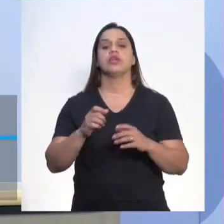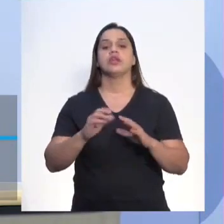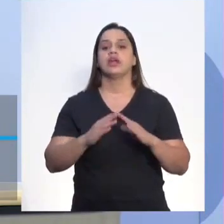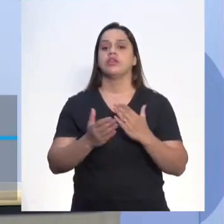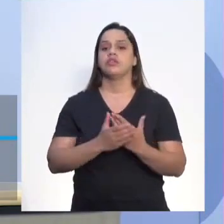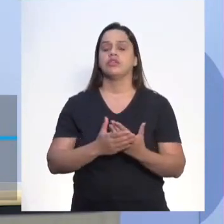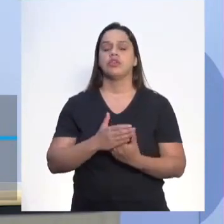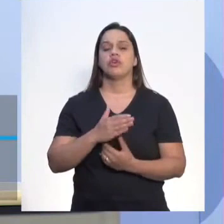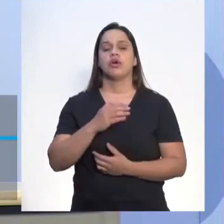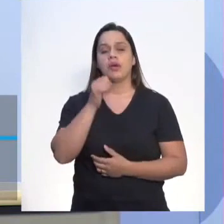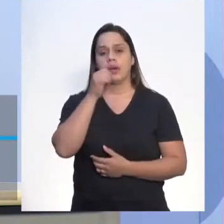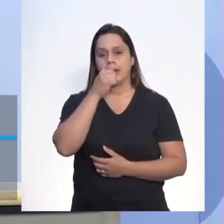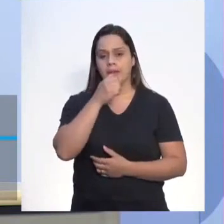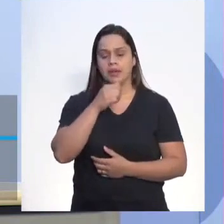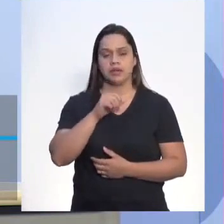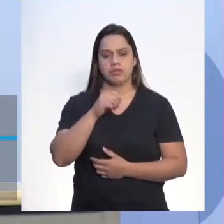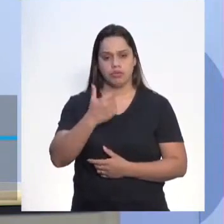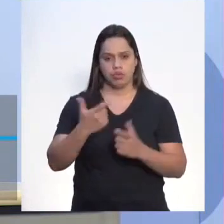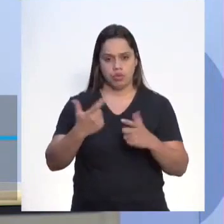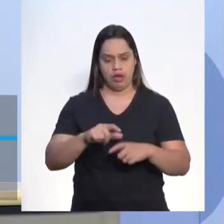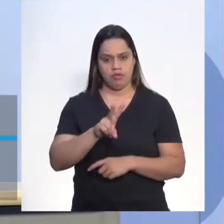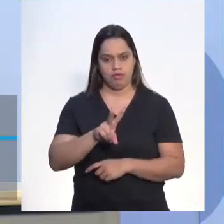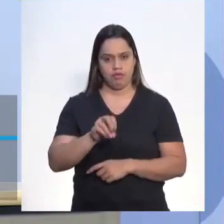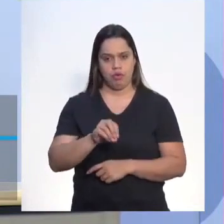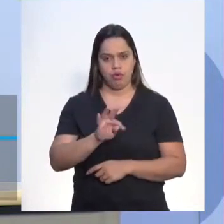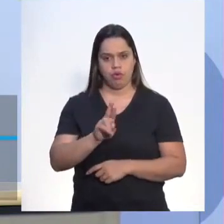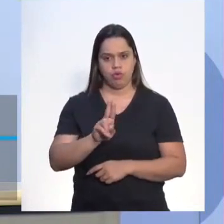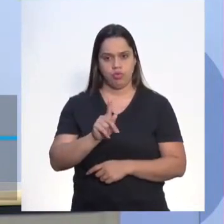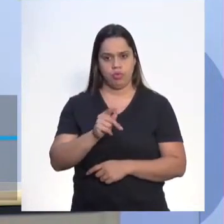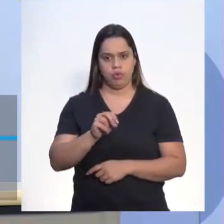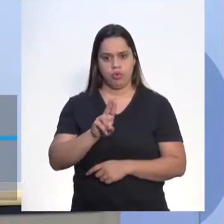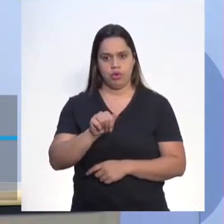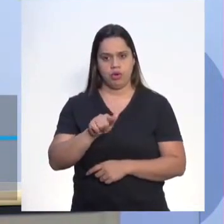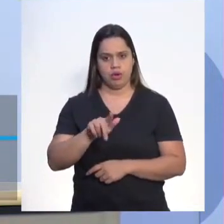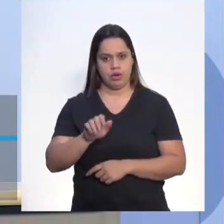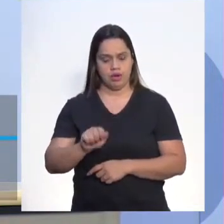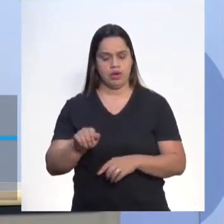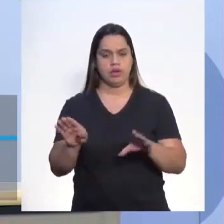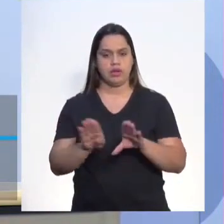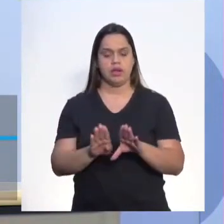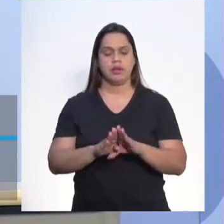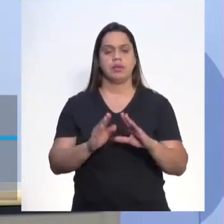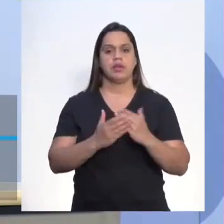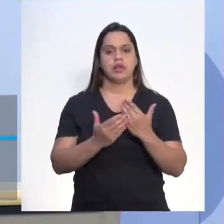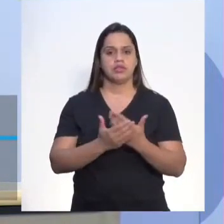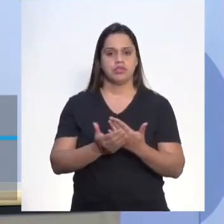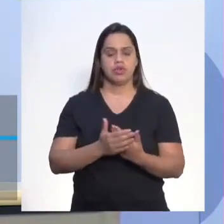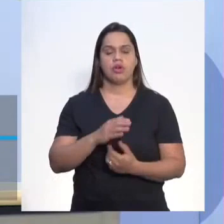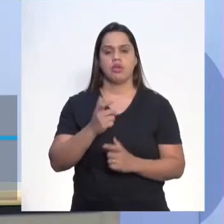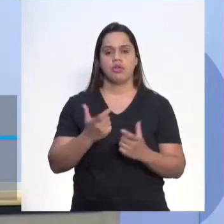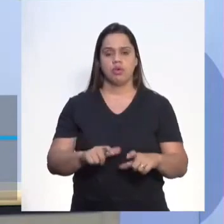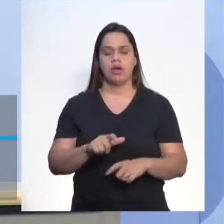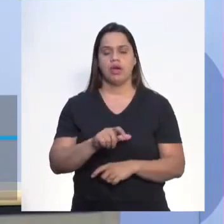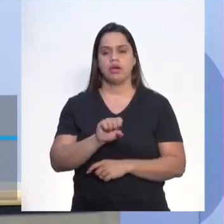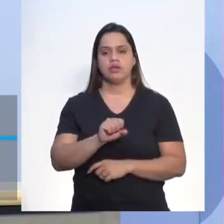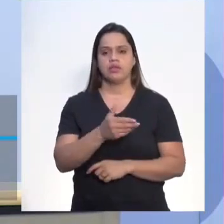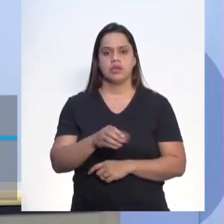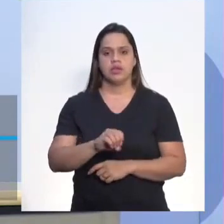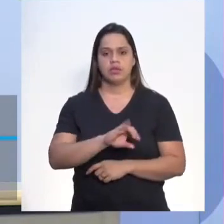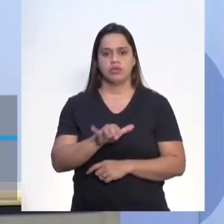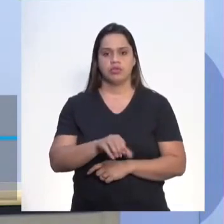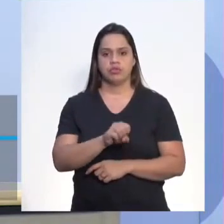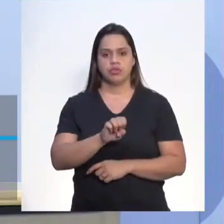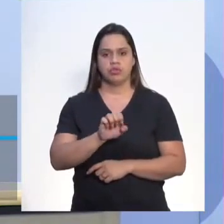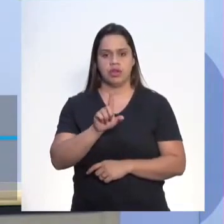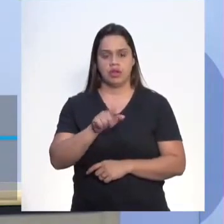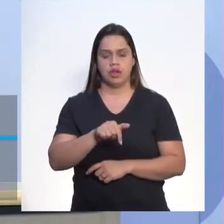Votuporanga, professora Maria Elisa, da Escola Alberto Andalo, de São José do Rio Preto, e a professora Érica, da PEI Abraão